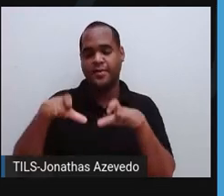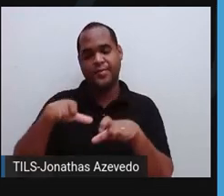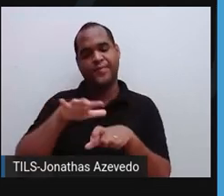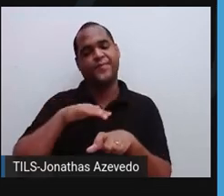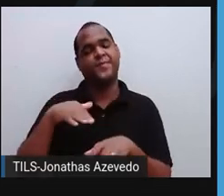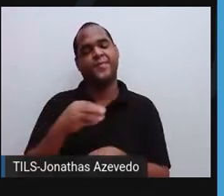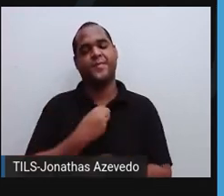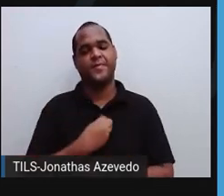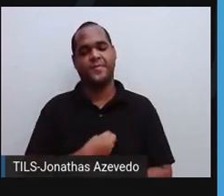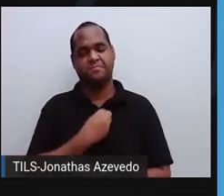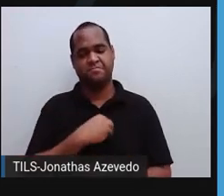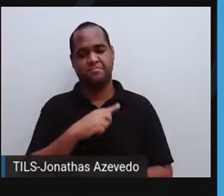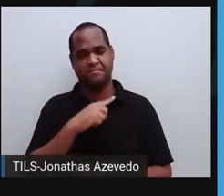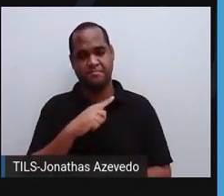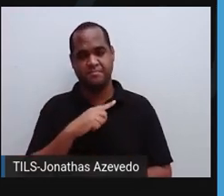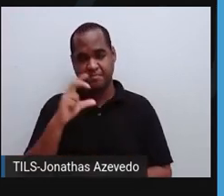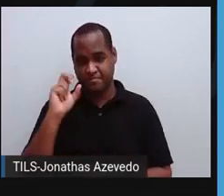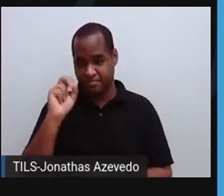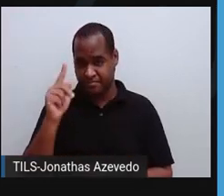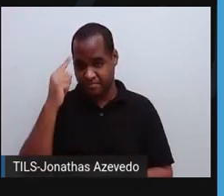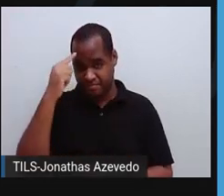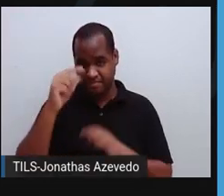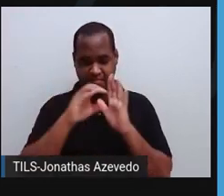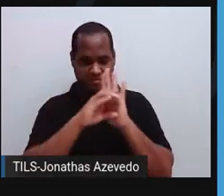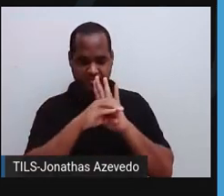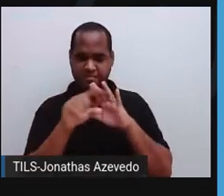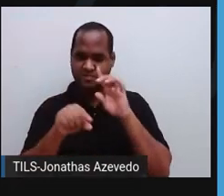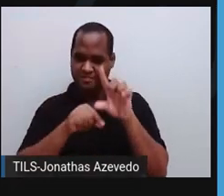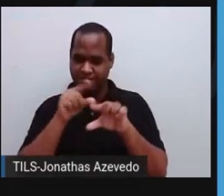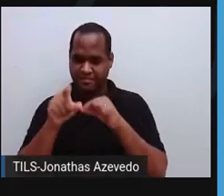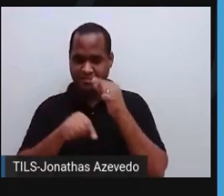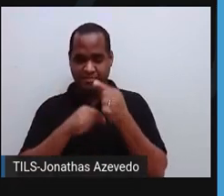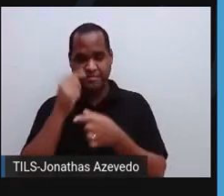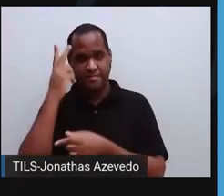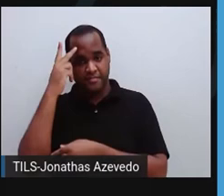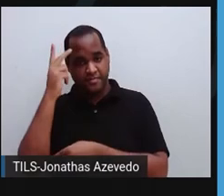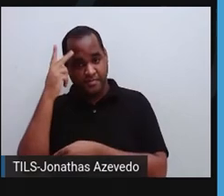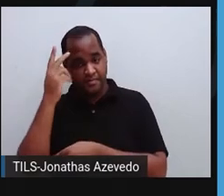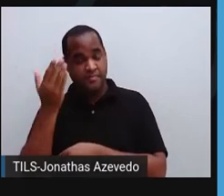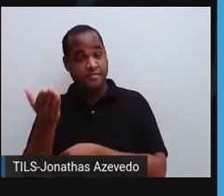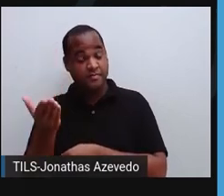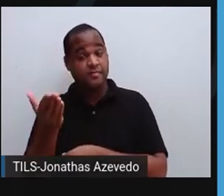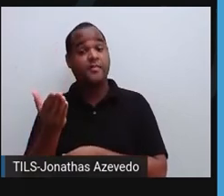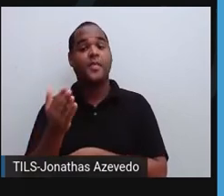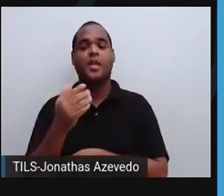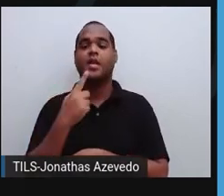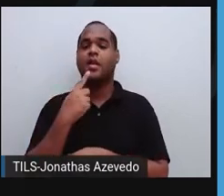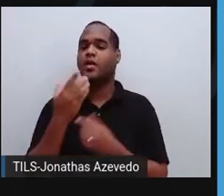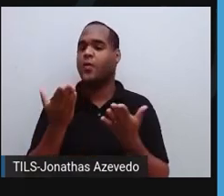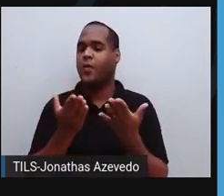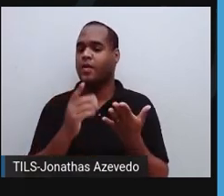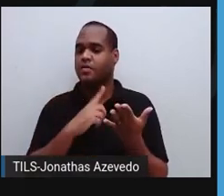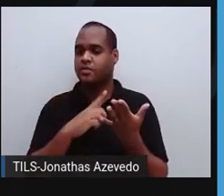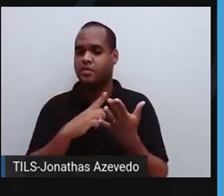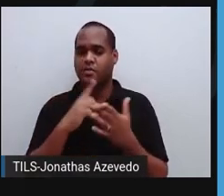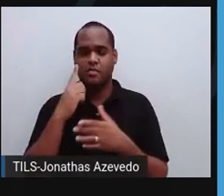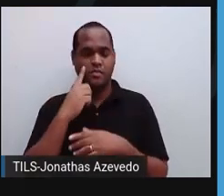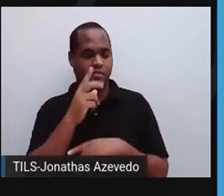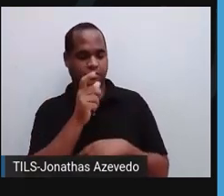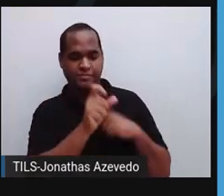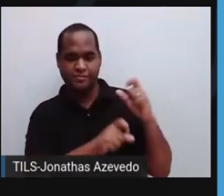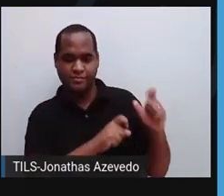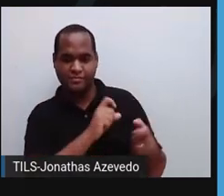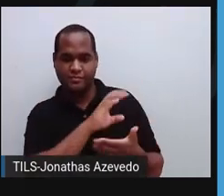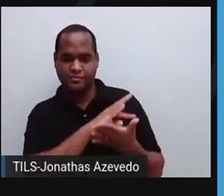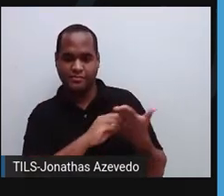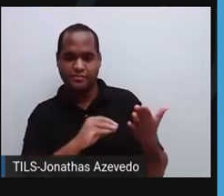realidade. entendido o conceito de seleção natural e ele falava, olha, a gente não adquiriu características, conforme